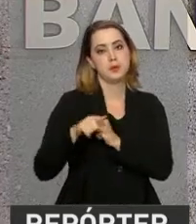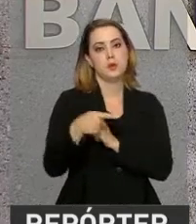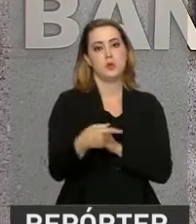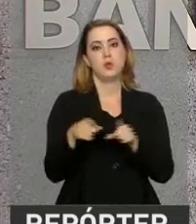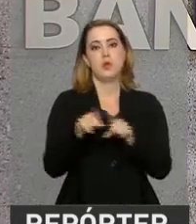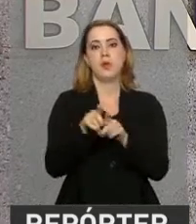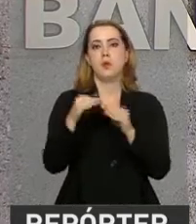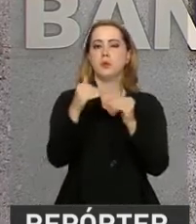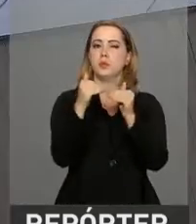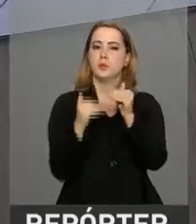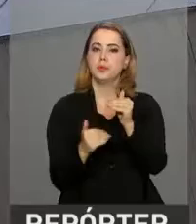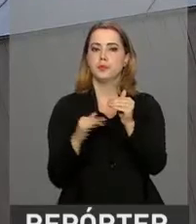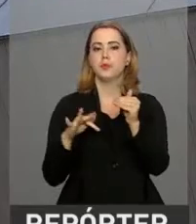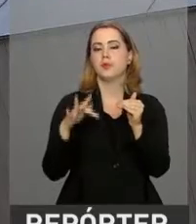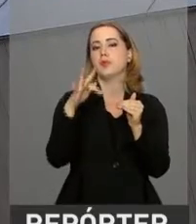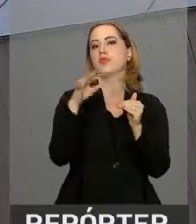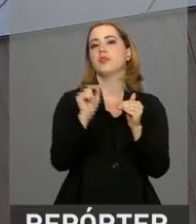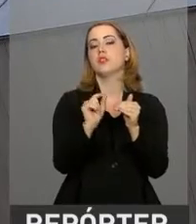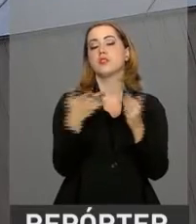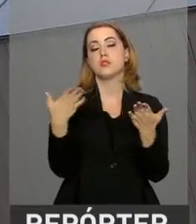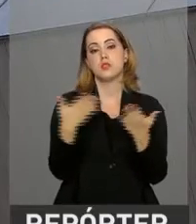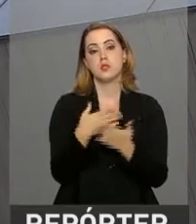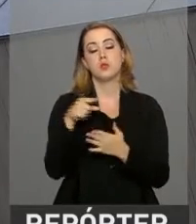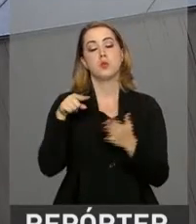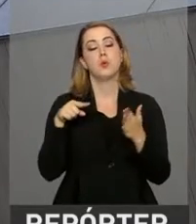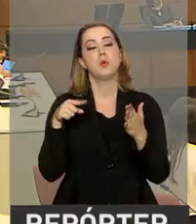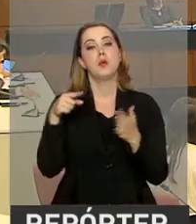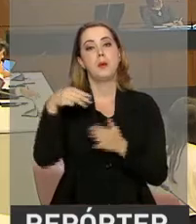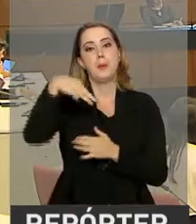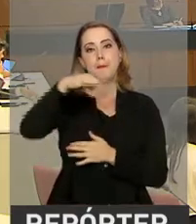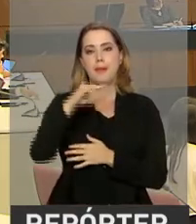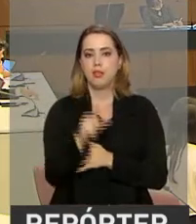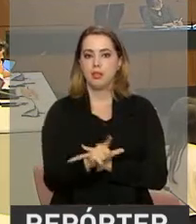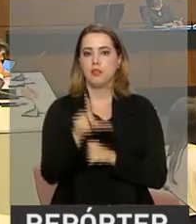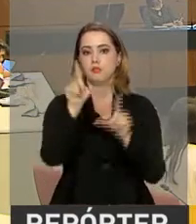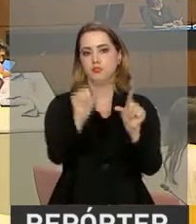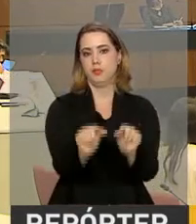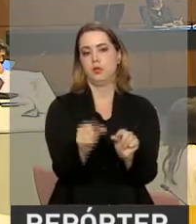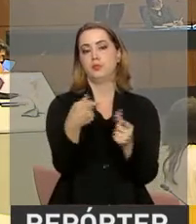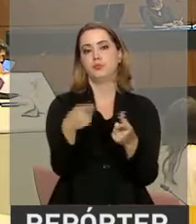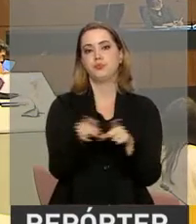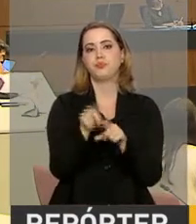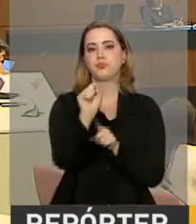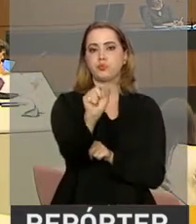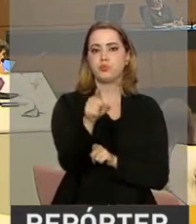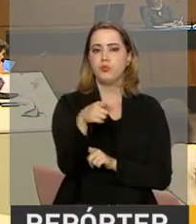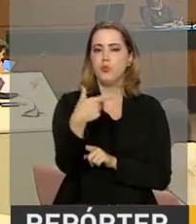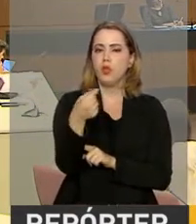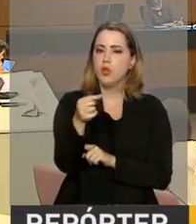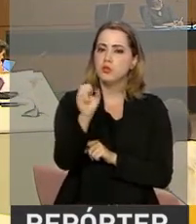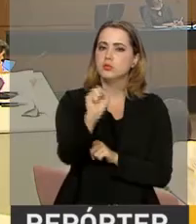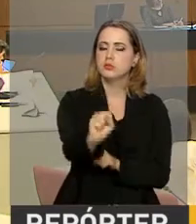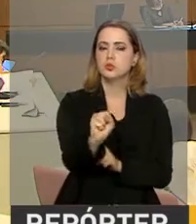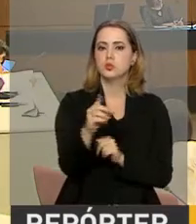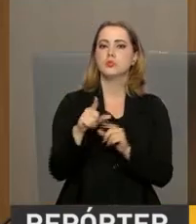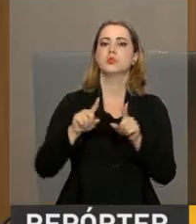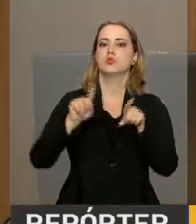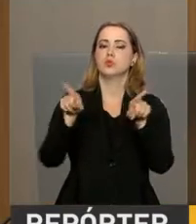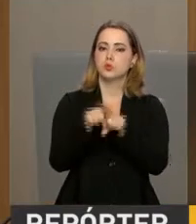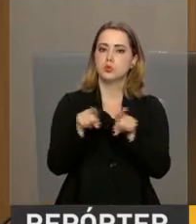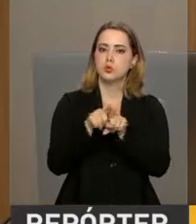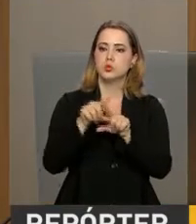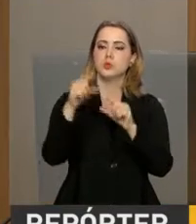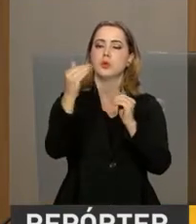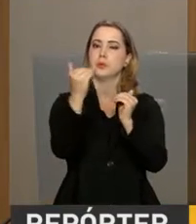deve perder força e ficar abaixo do centro da meta. Segundo as previsões, em 2018 deve continuar caindo.